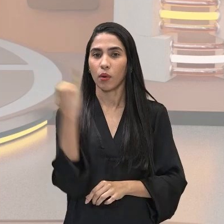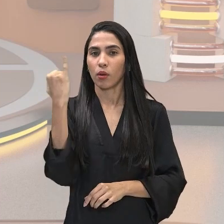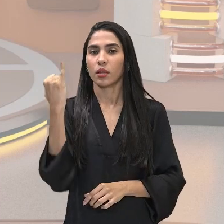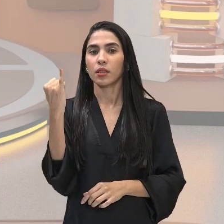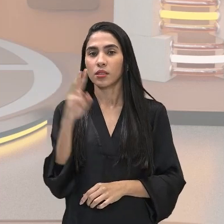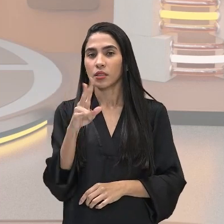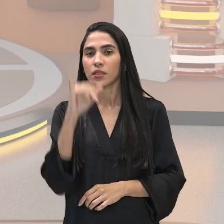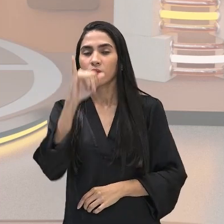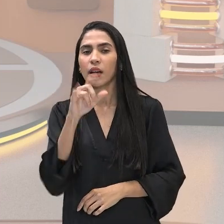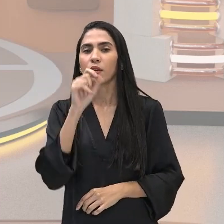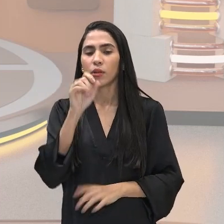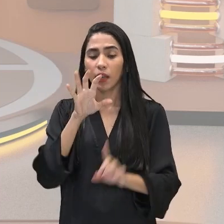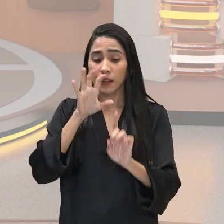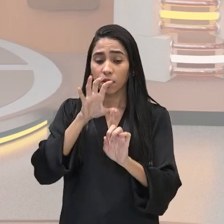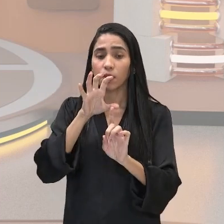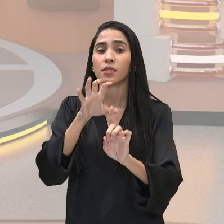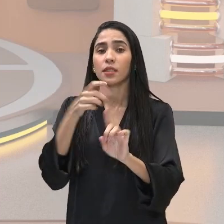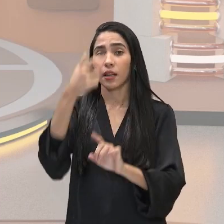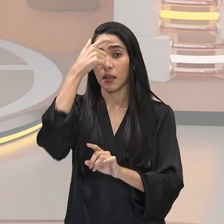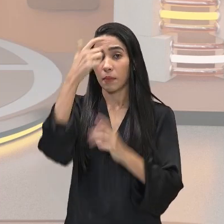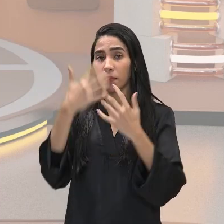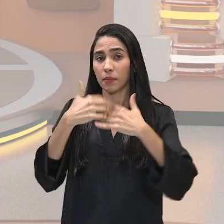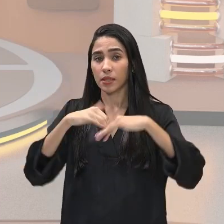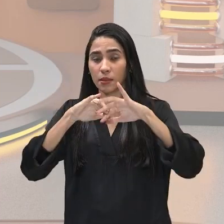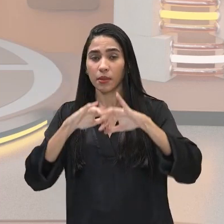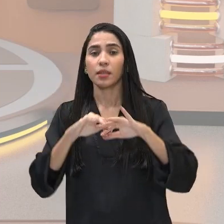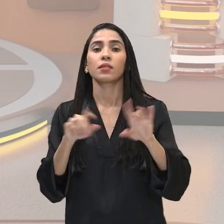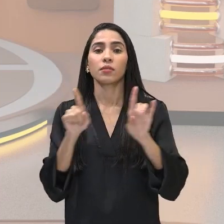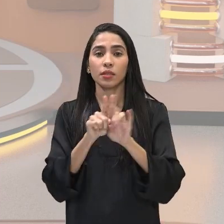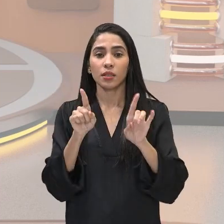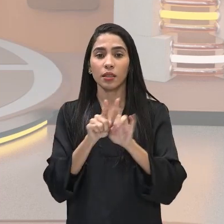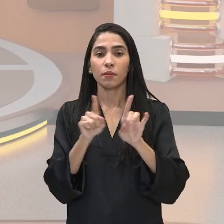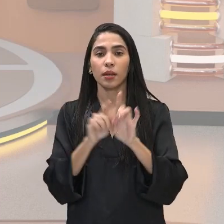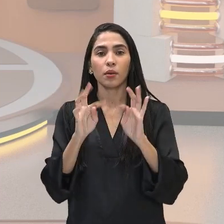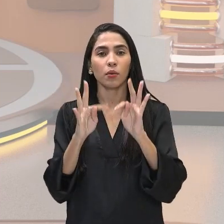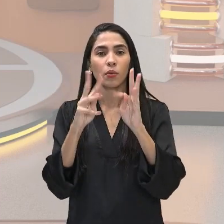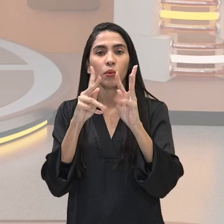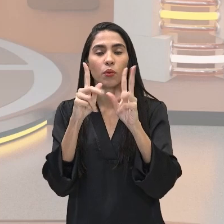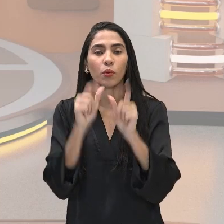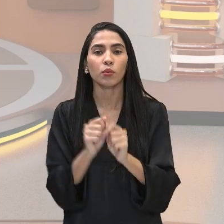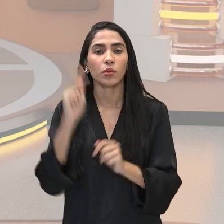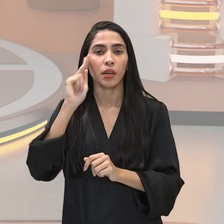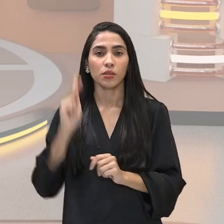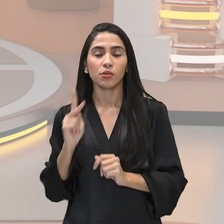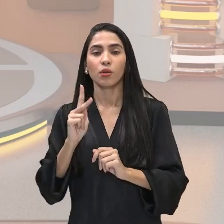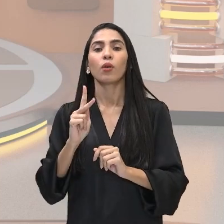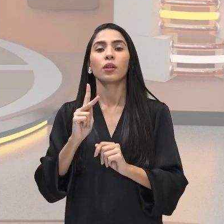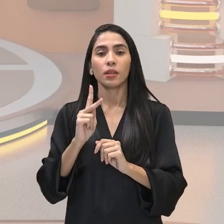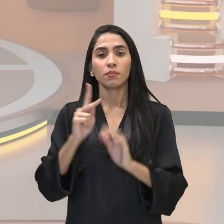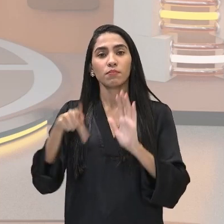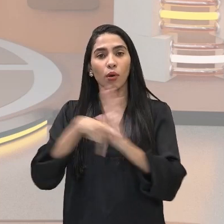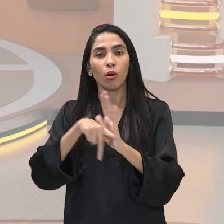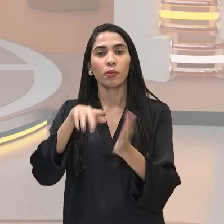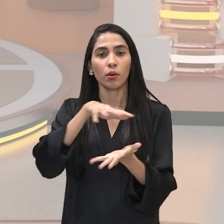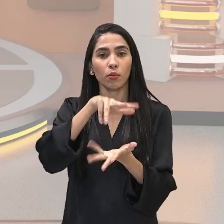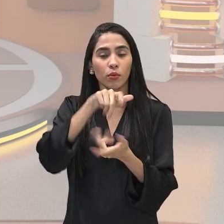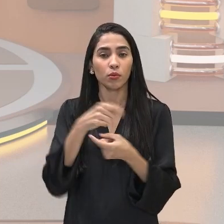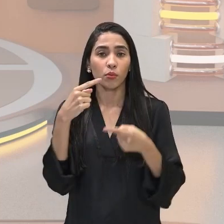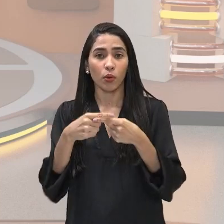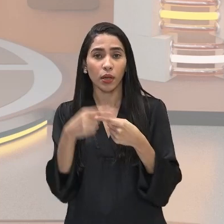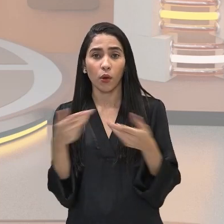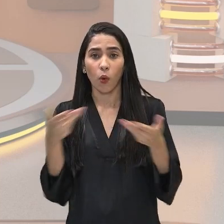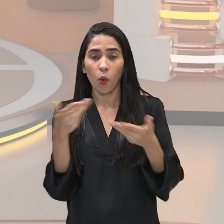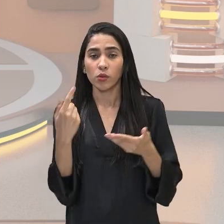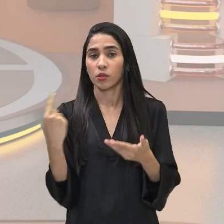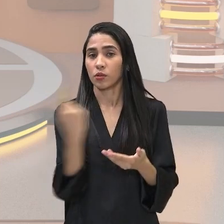com o pensamento de então e, consequentemente, com toda a história da humanidade. Porque ainda hoje, quando a gente estuda